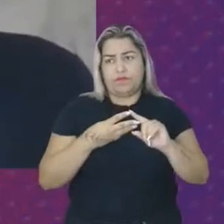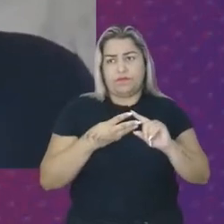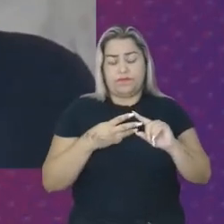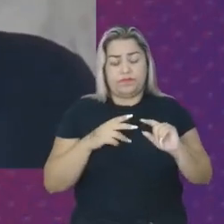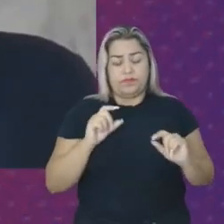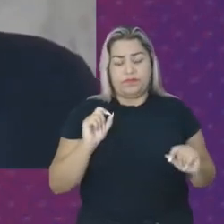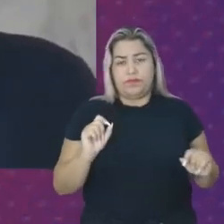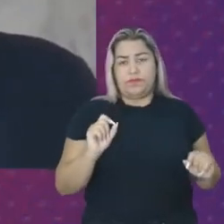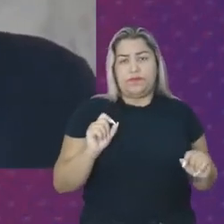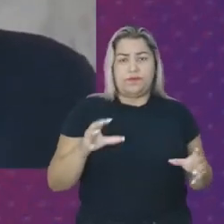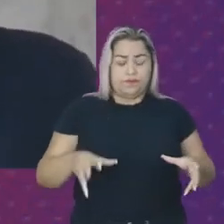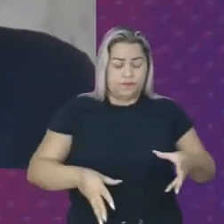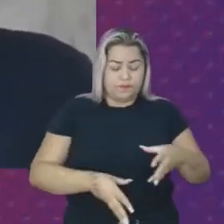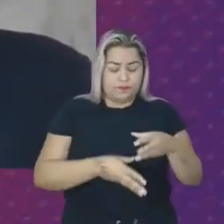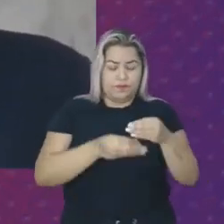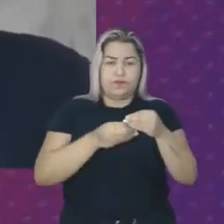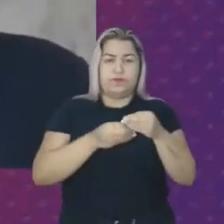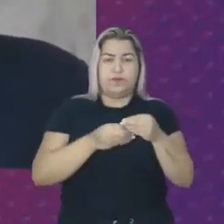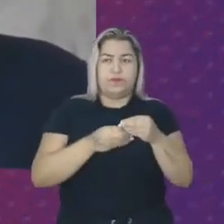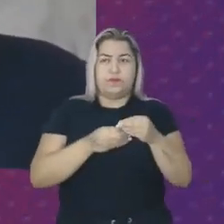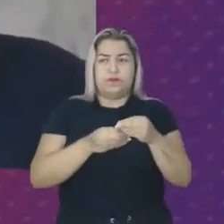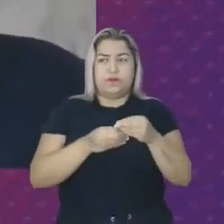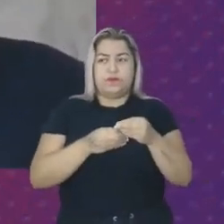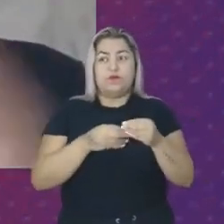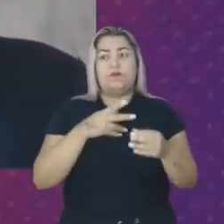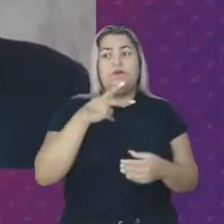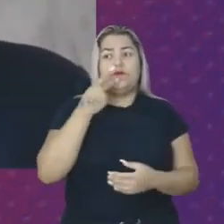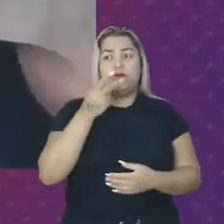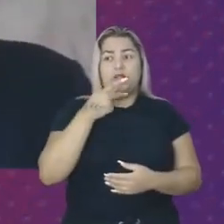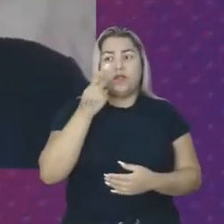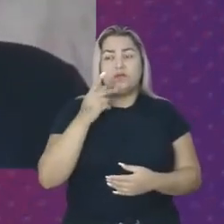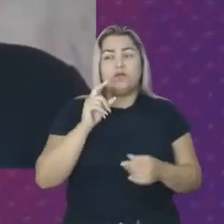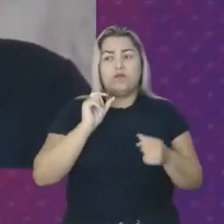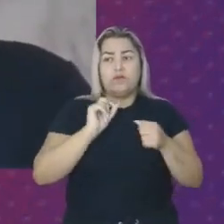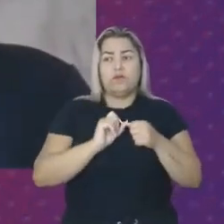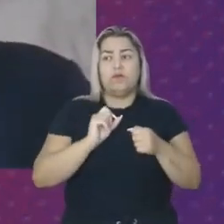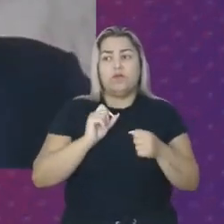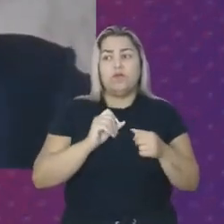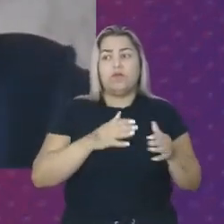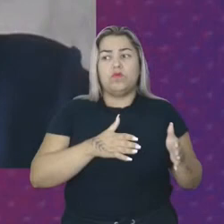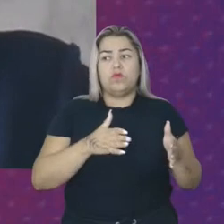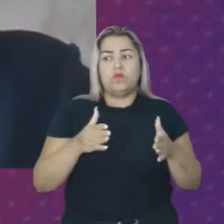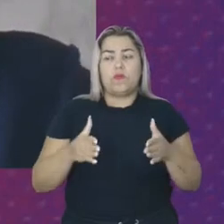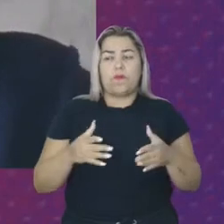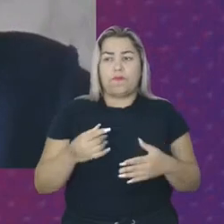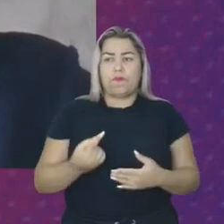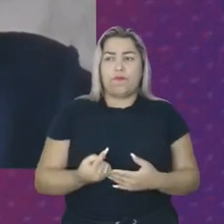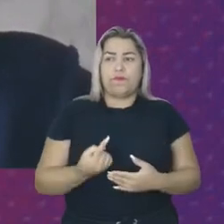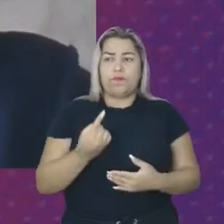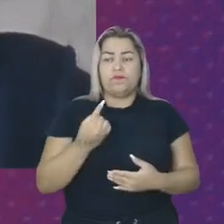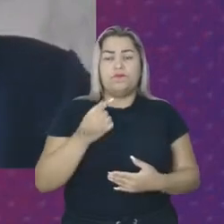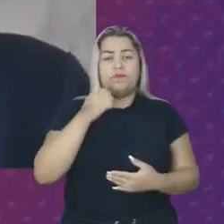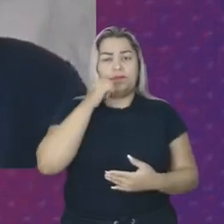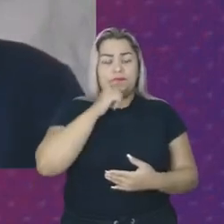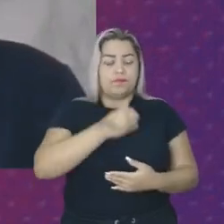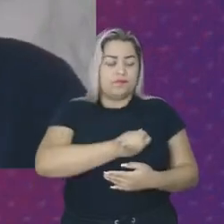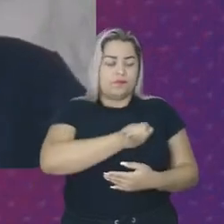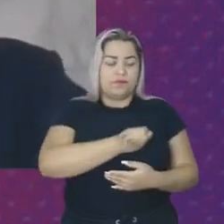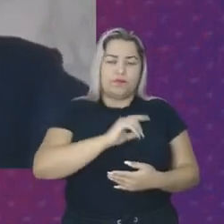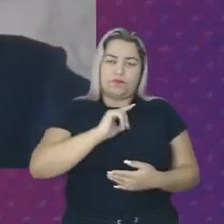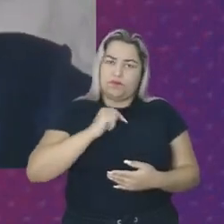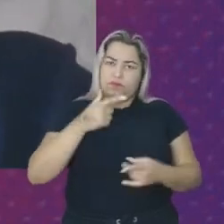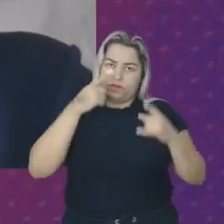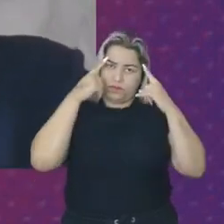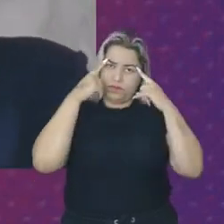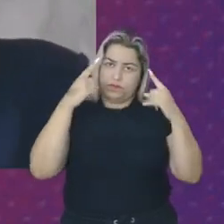que foram implementadas no que eu vou chamar aqui de fase 1 do programa Mulher Viver Sem Violência, ali